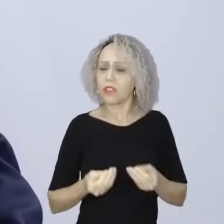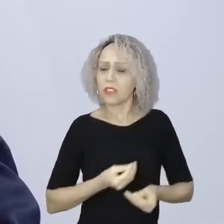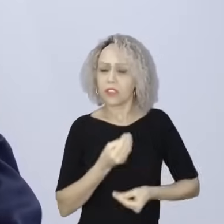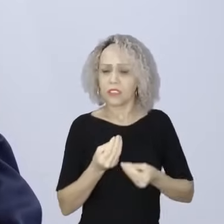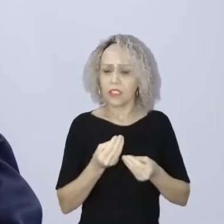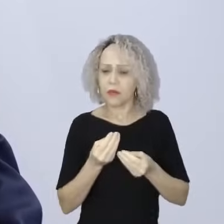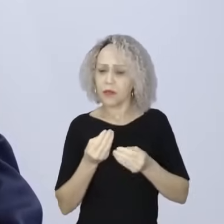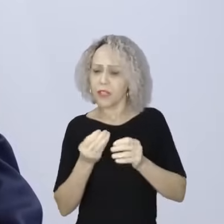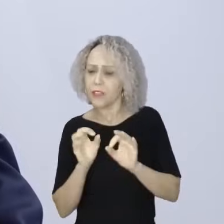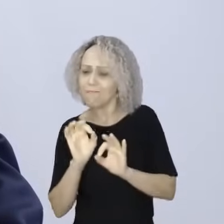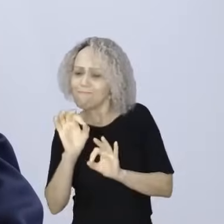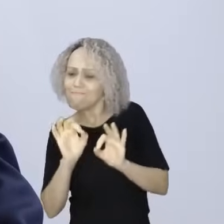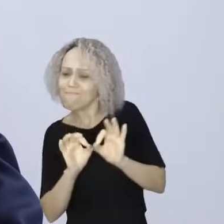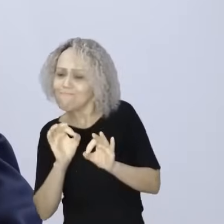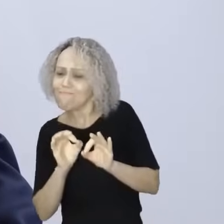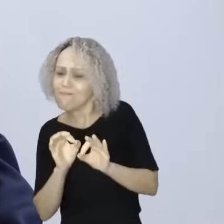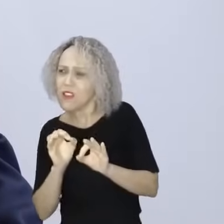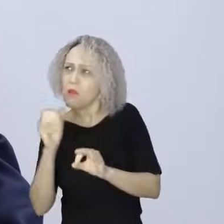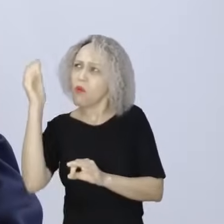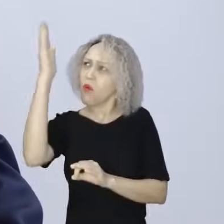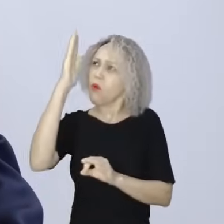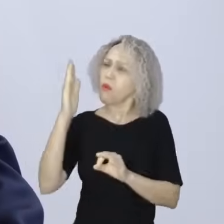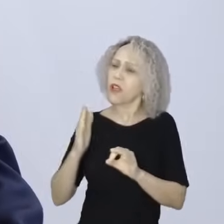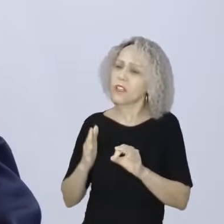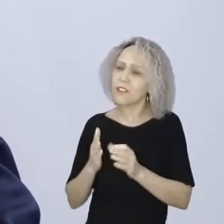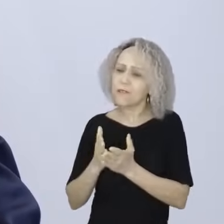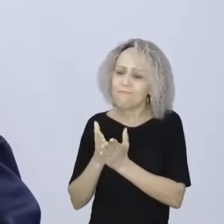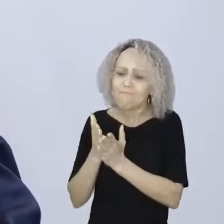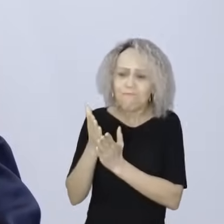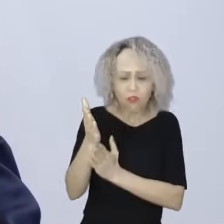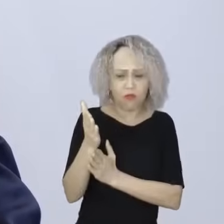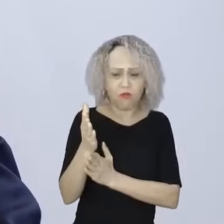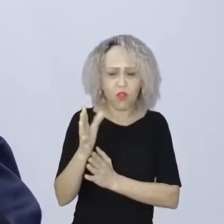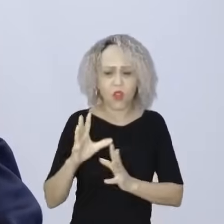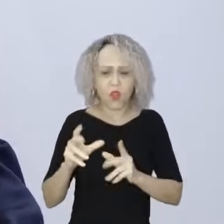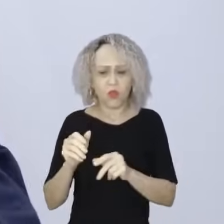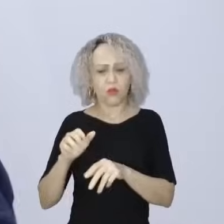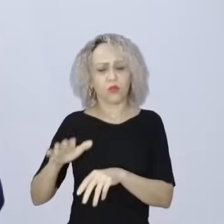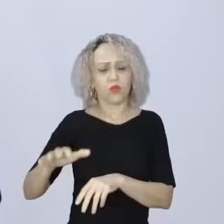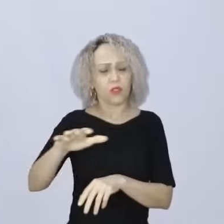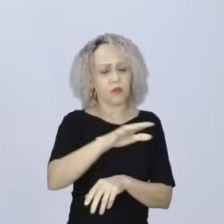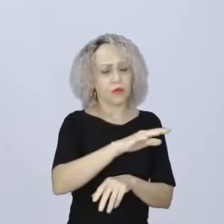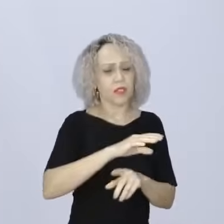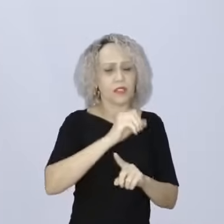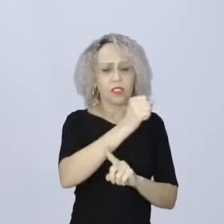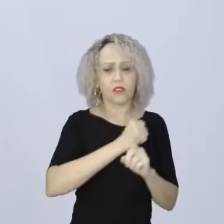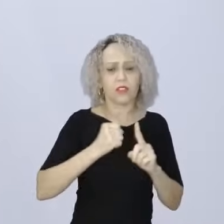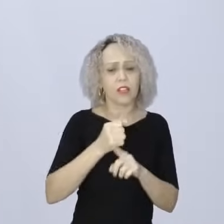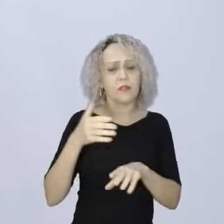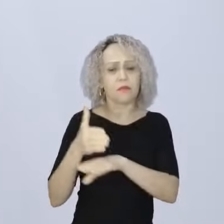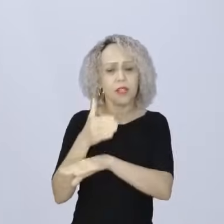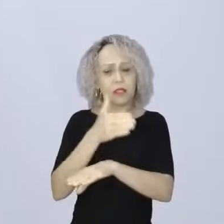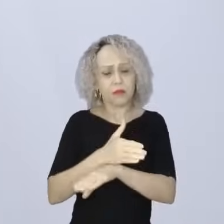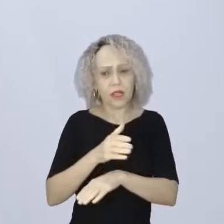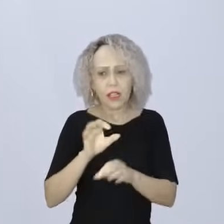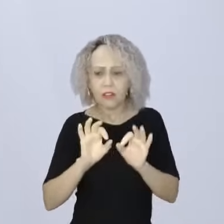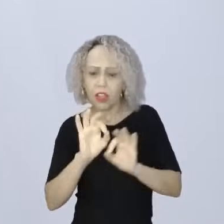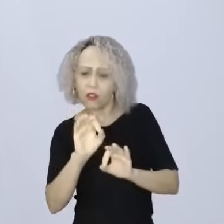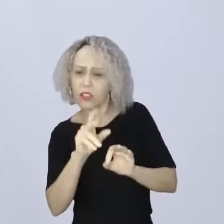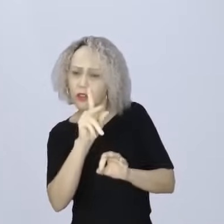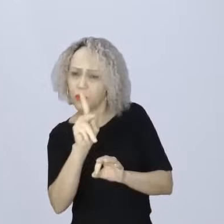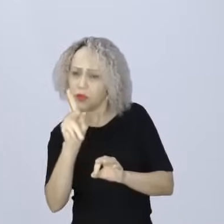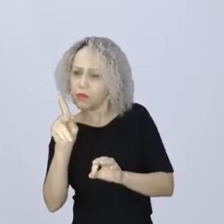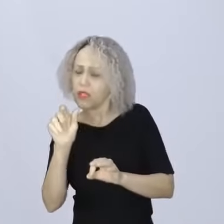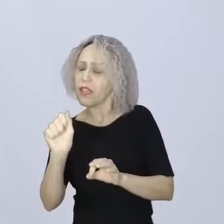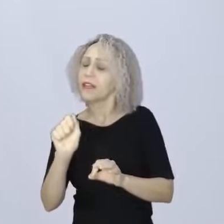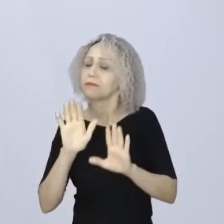correções de rumo para o nosso país. Todos os segmentos participaram desse processo do PPA. Teve um fenômeno participativo, teve um fenômeno interessante,